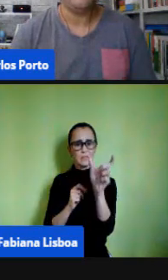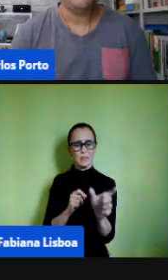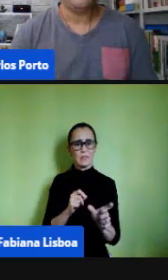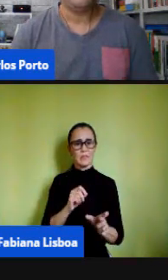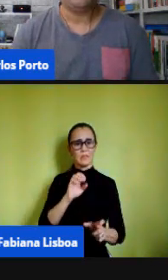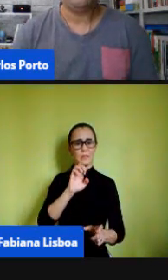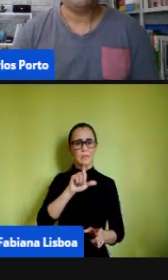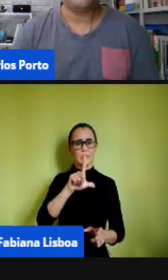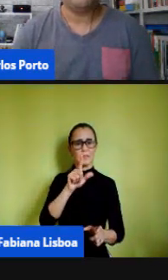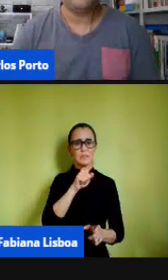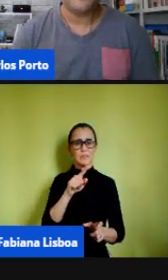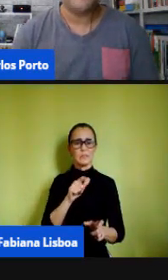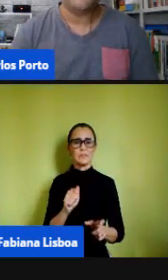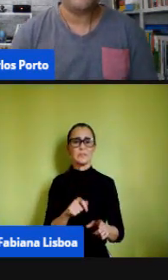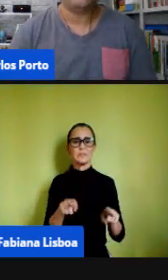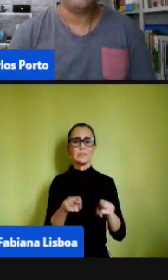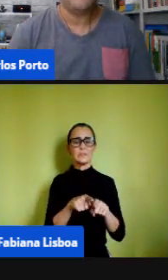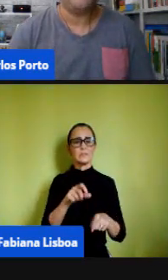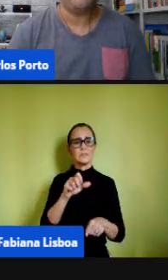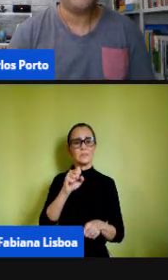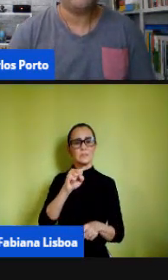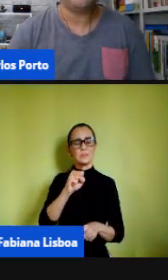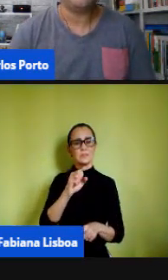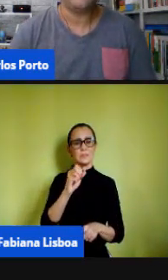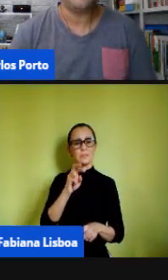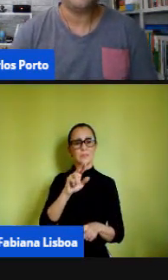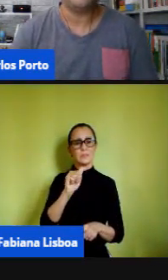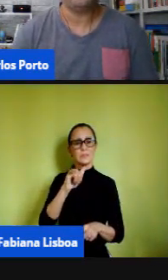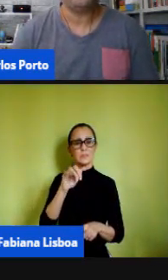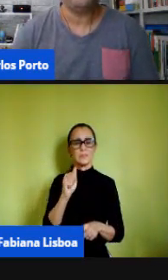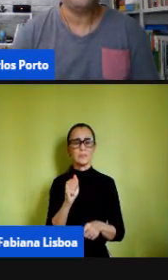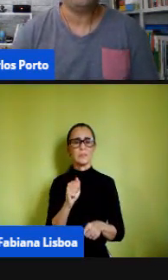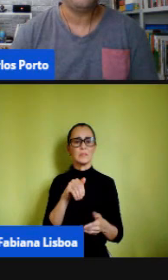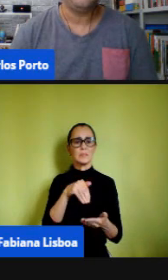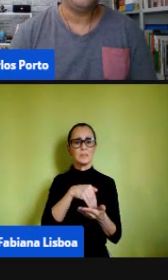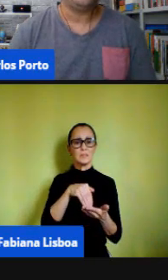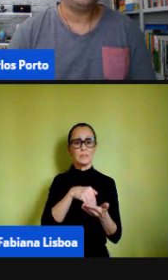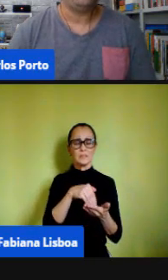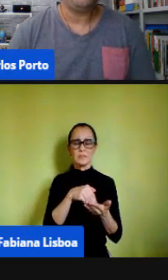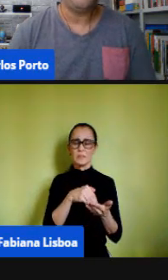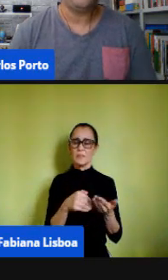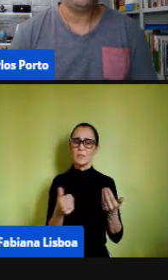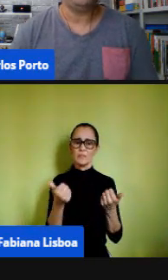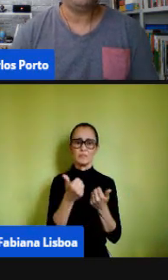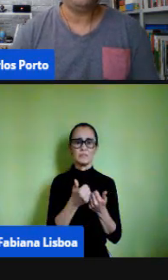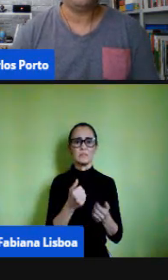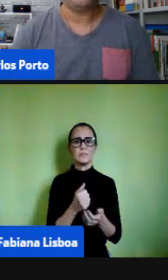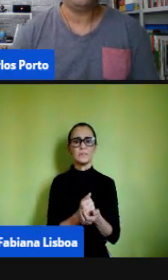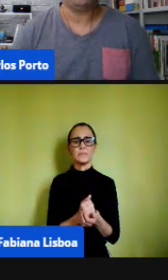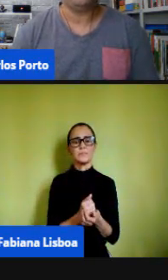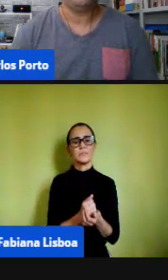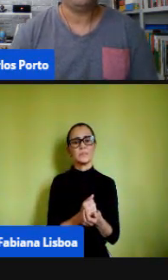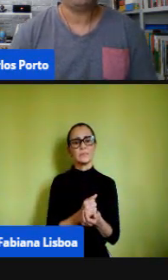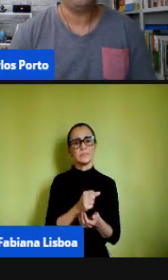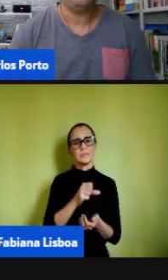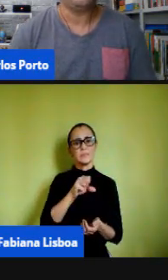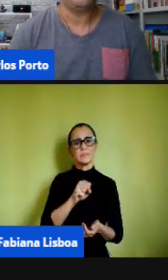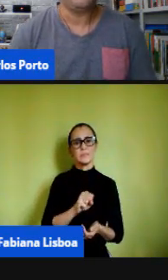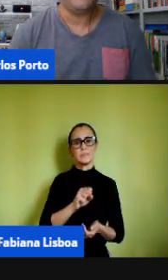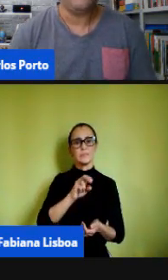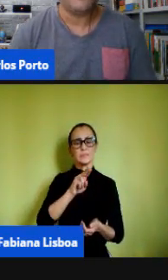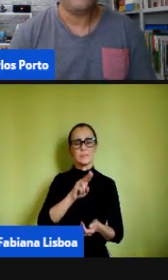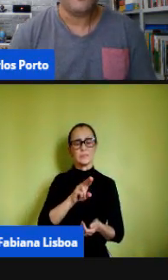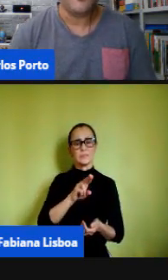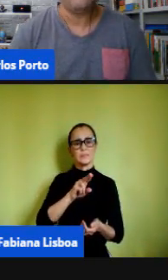também da professora Soraya Inácio Campos, a nossa secretária adjunta, da Superintendência de Gestão das Políticas